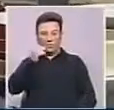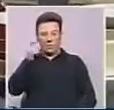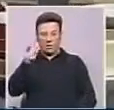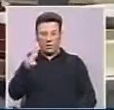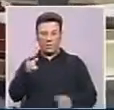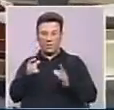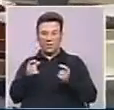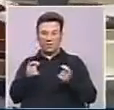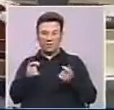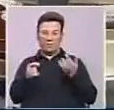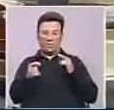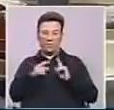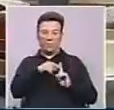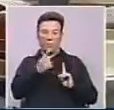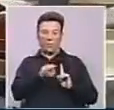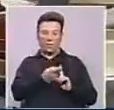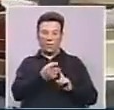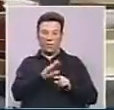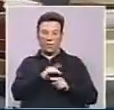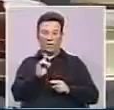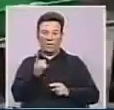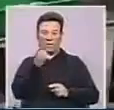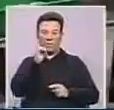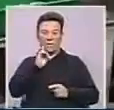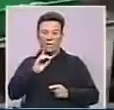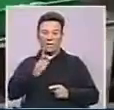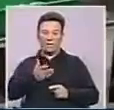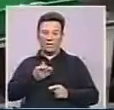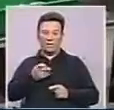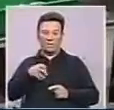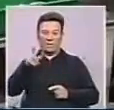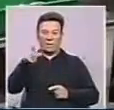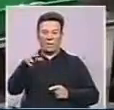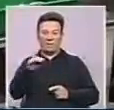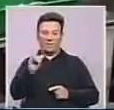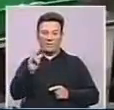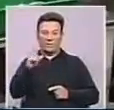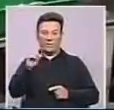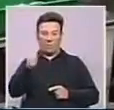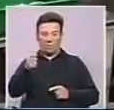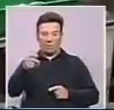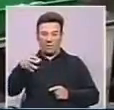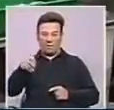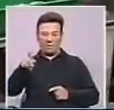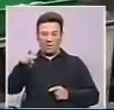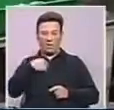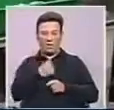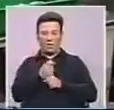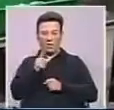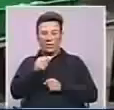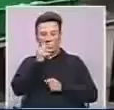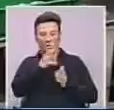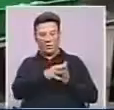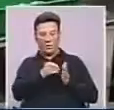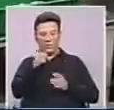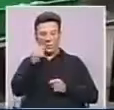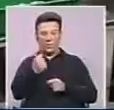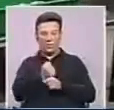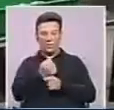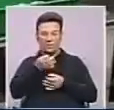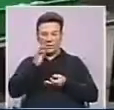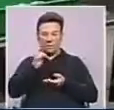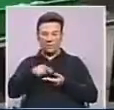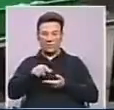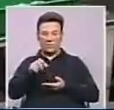recentemente, há menos de um ano, com a Primeira-Dama Michelle Obama, produzimos também uma réplica de um serviço